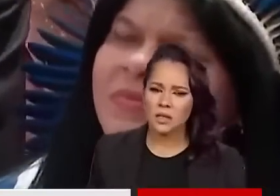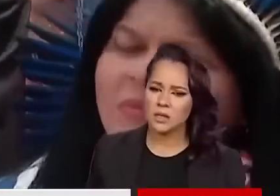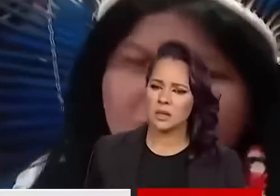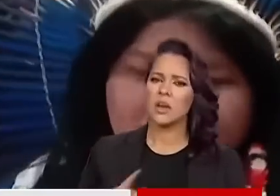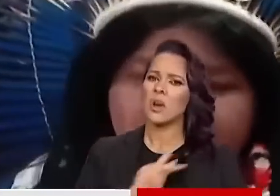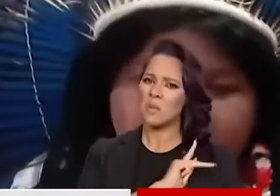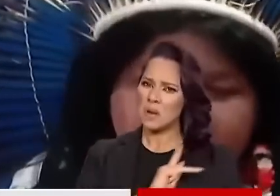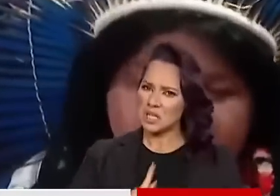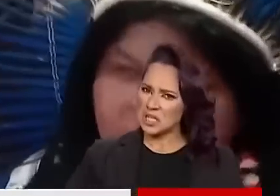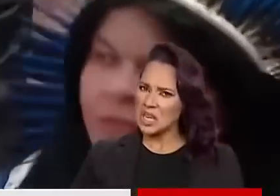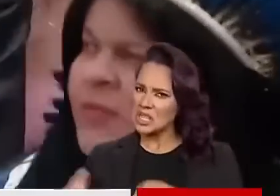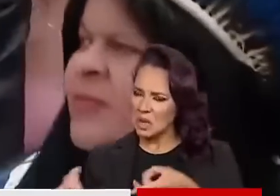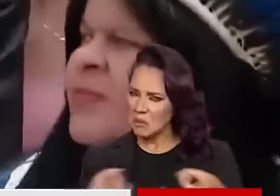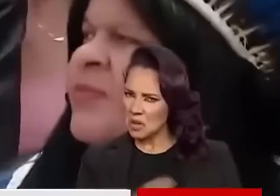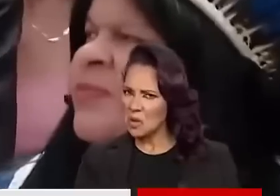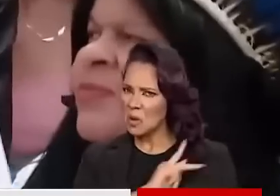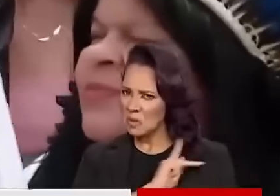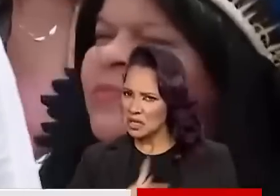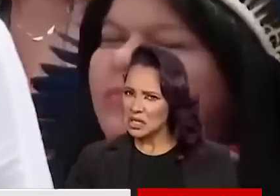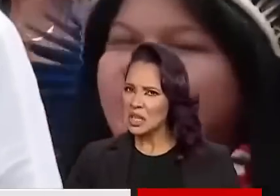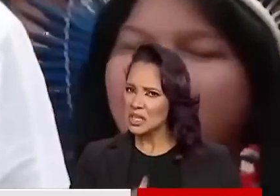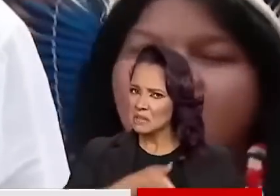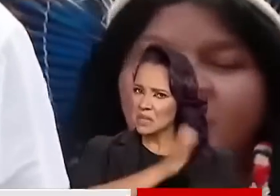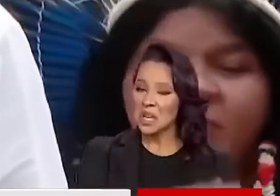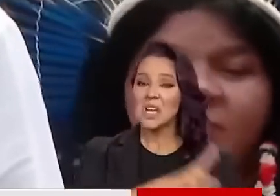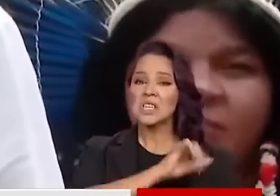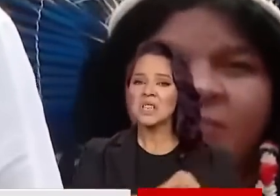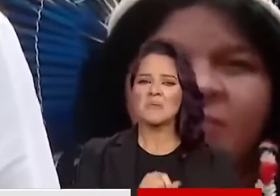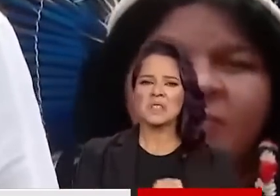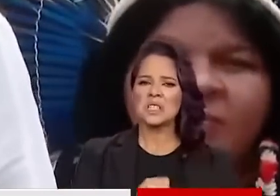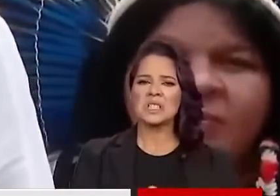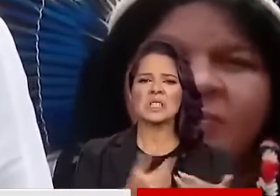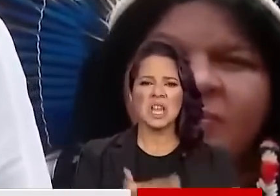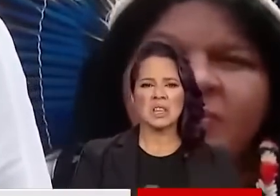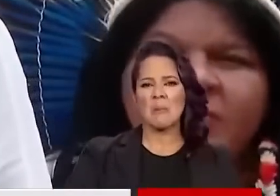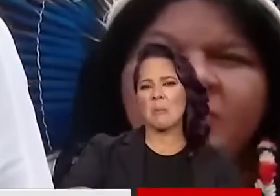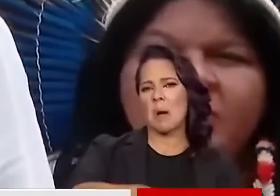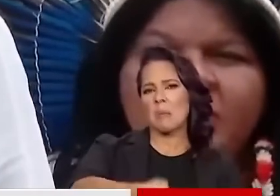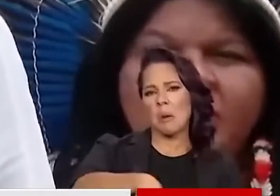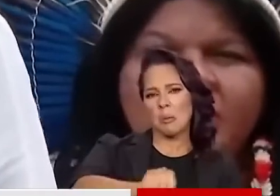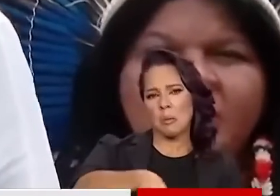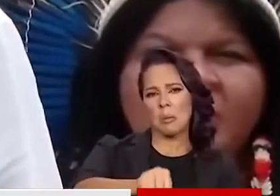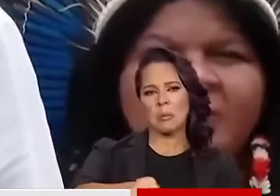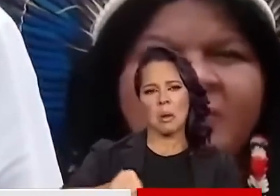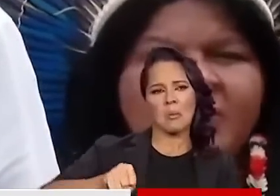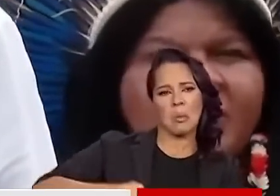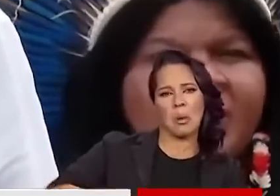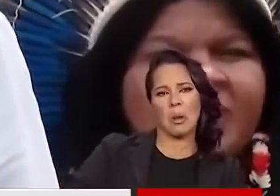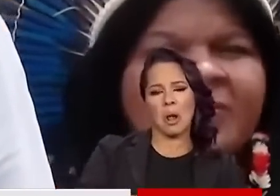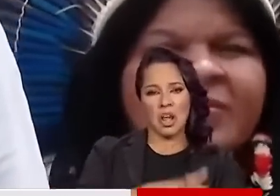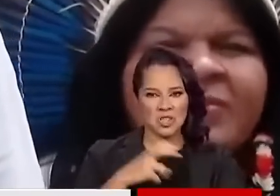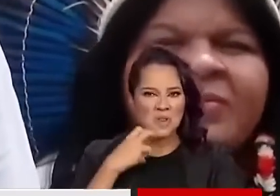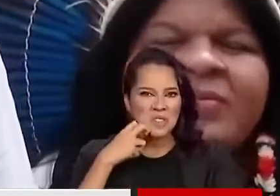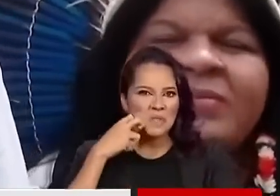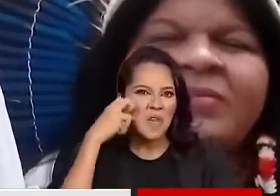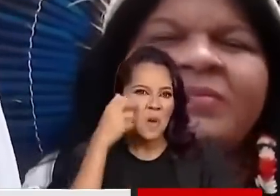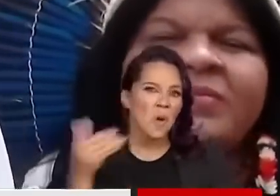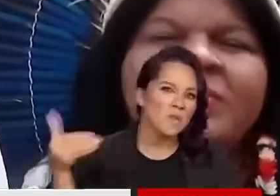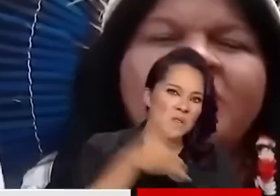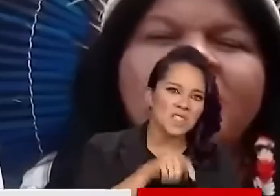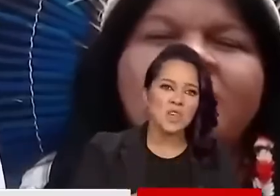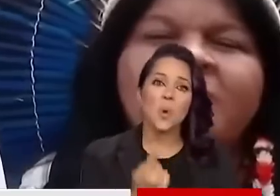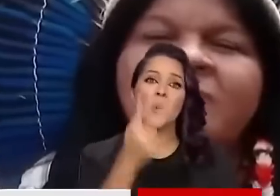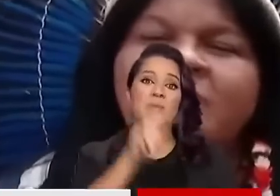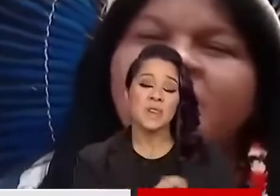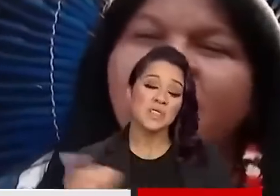o presidente que deixou a presidência esses dias, se ao invés de fazer tanta motossiata, tivesse vergonha e viesse aqui uma